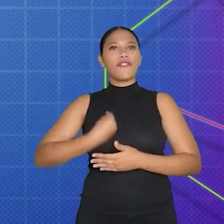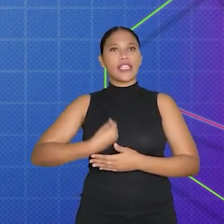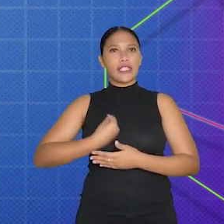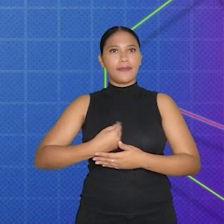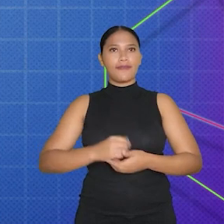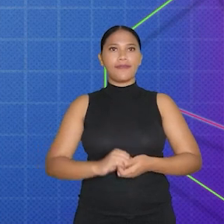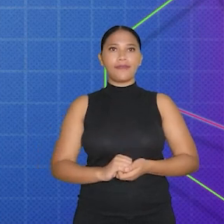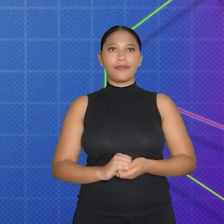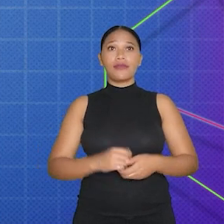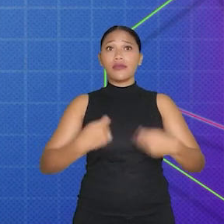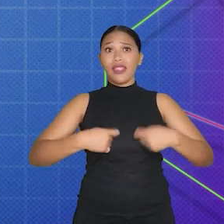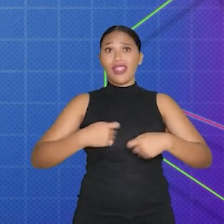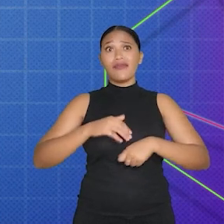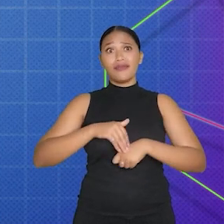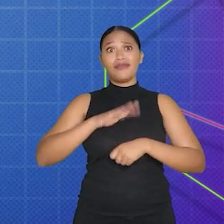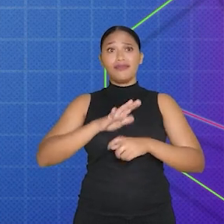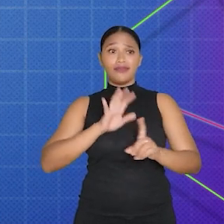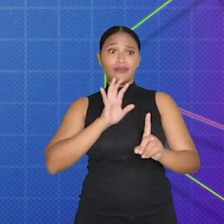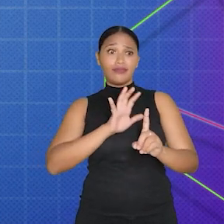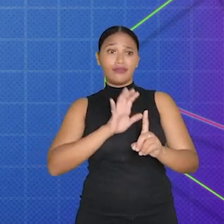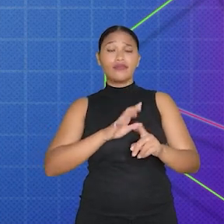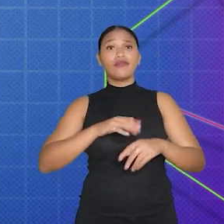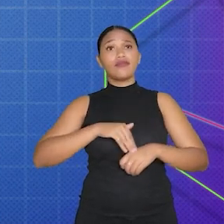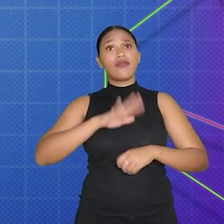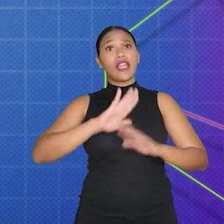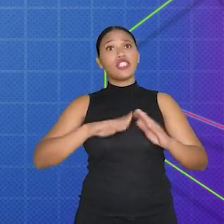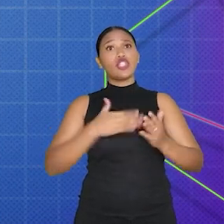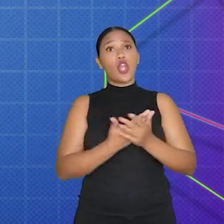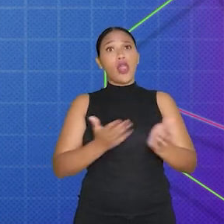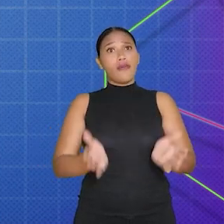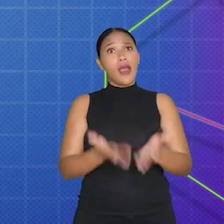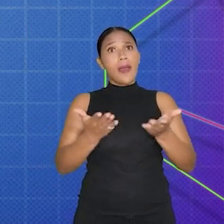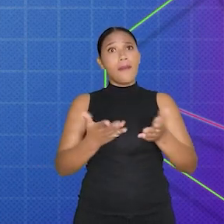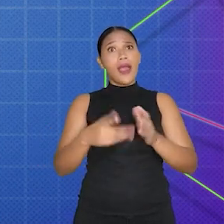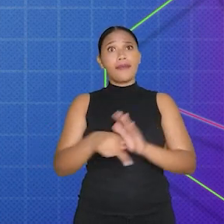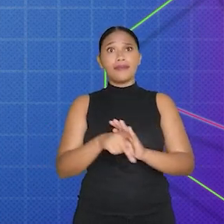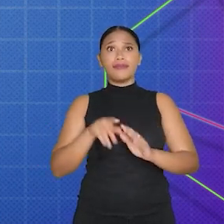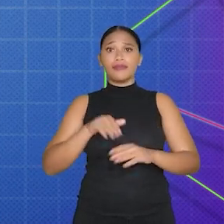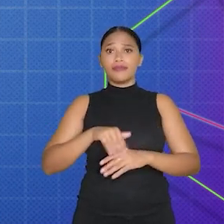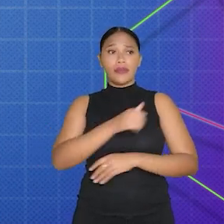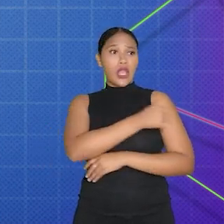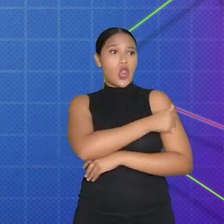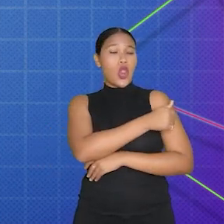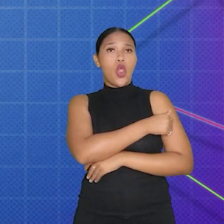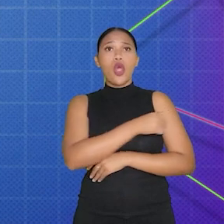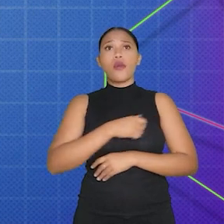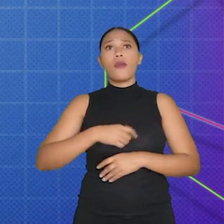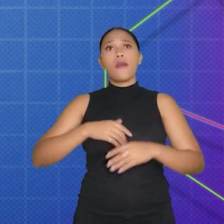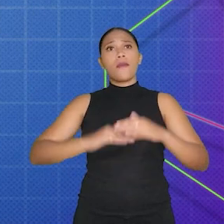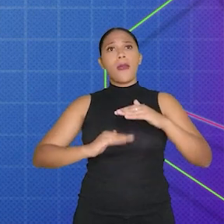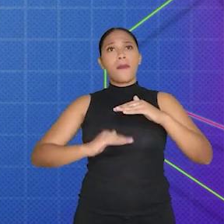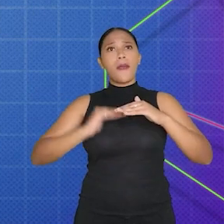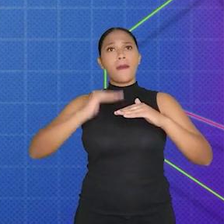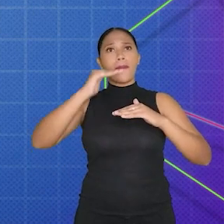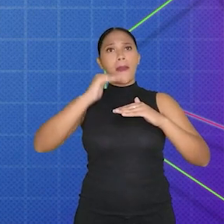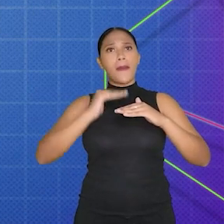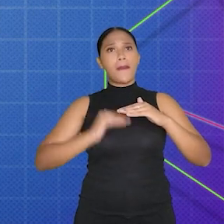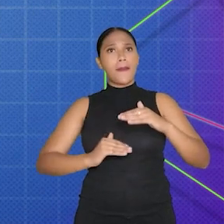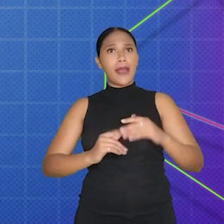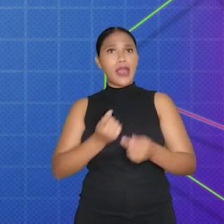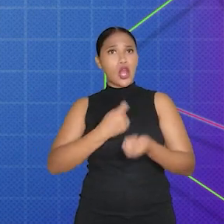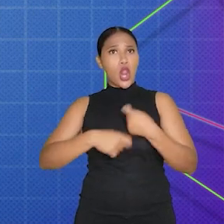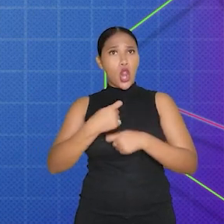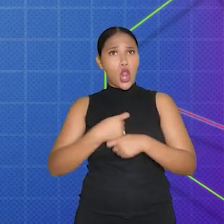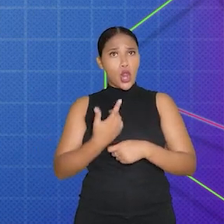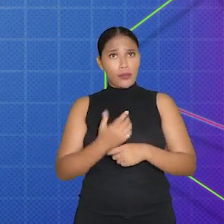longo da vida. Deveria ser mais incentivado nas escolas, onde o processo digital se torna maior para os alunos vindos de todas as